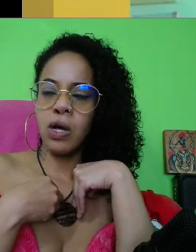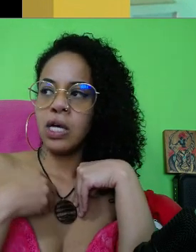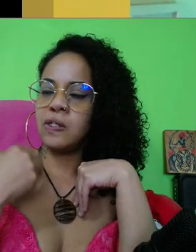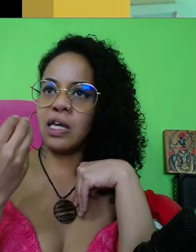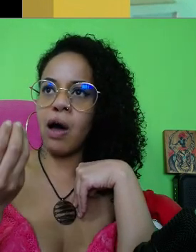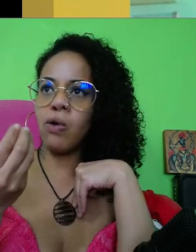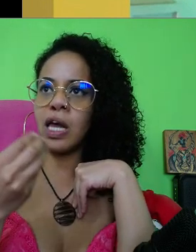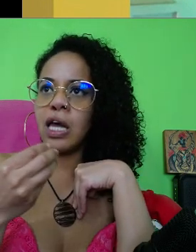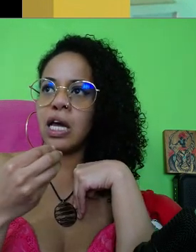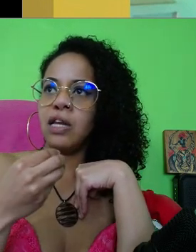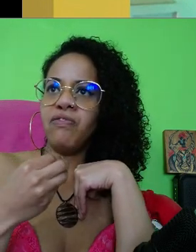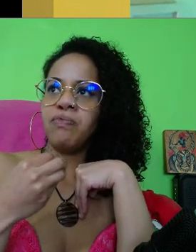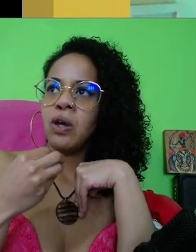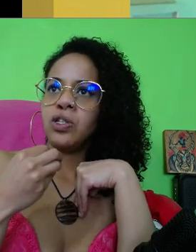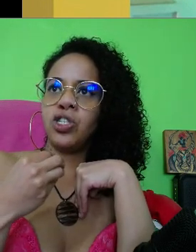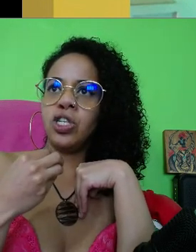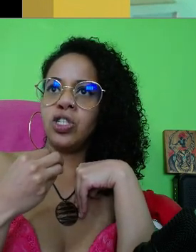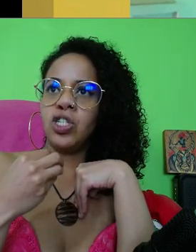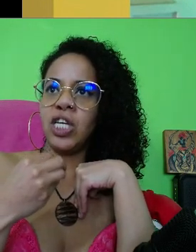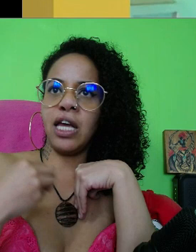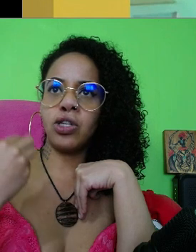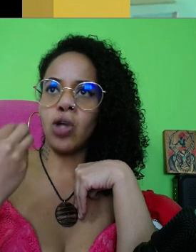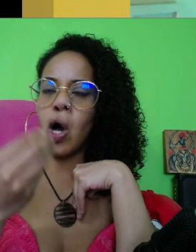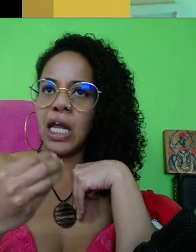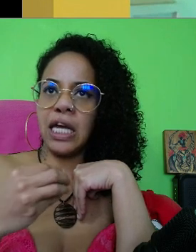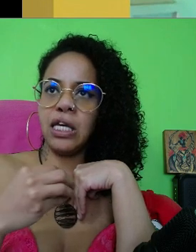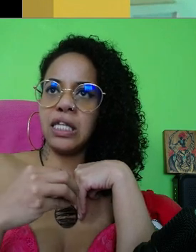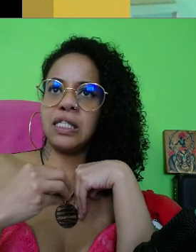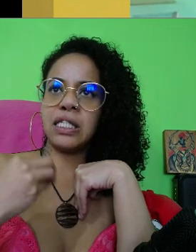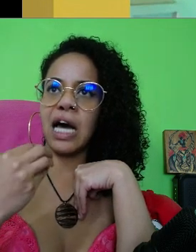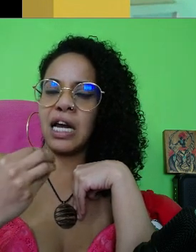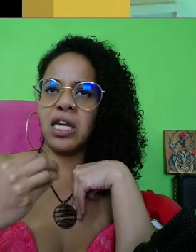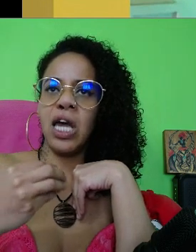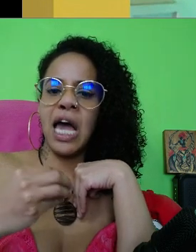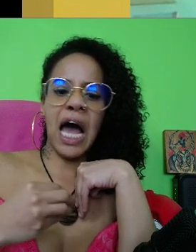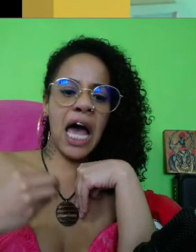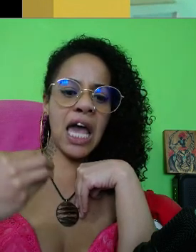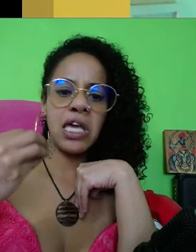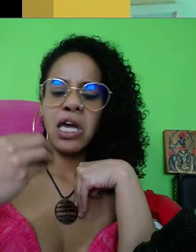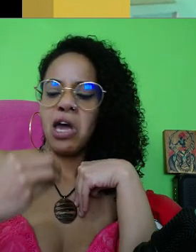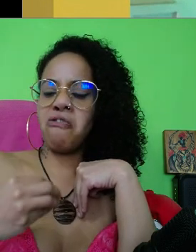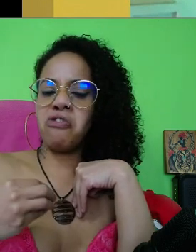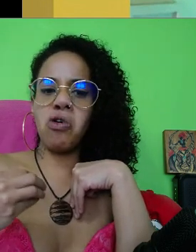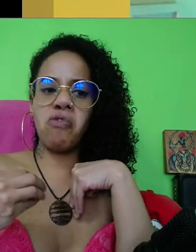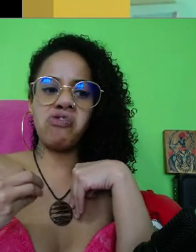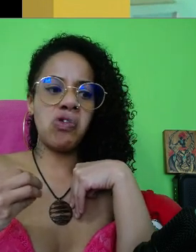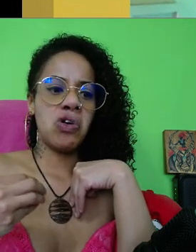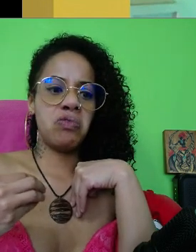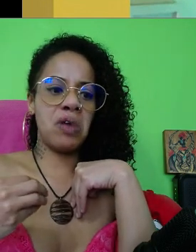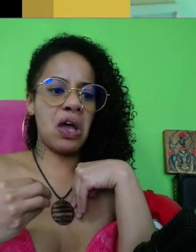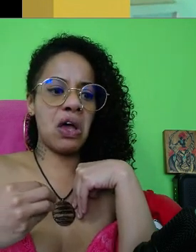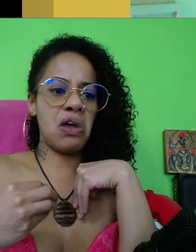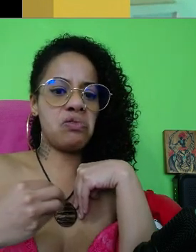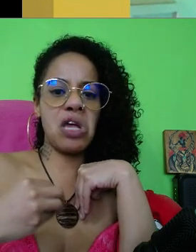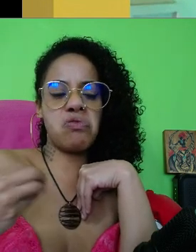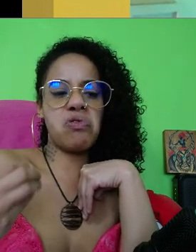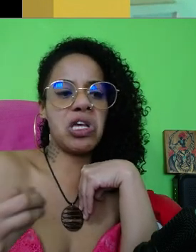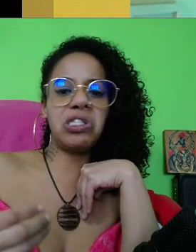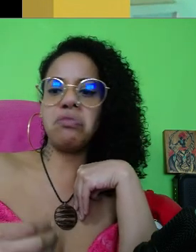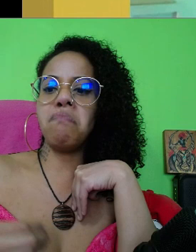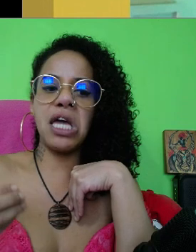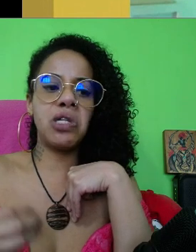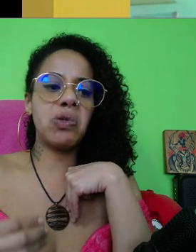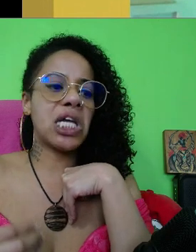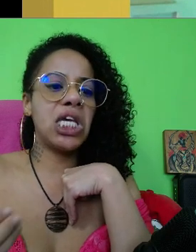receio se é alguém ali de direitola aí esses cara que ai eu vou eu vou eu tenho